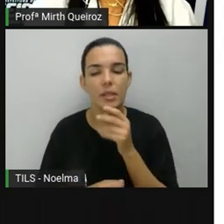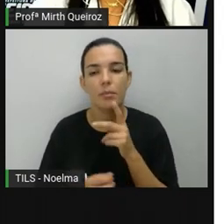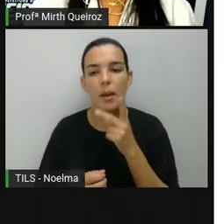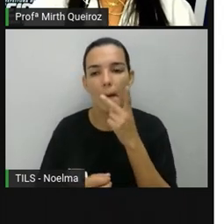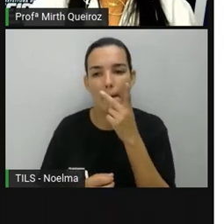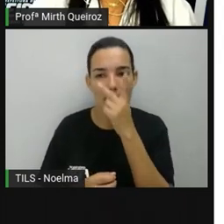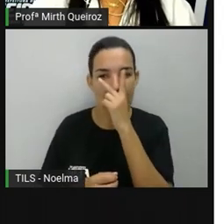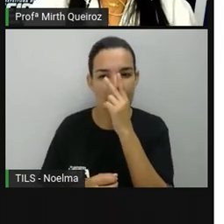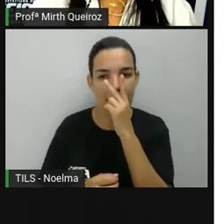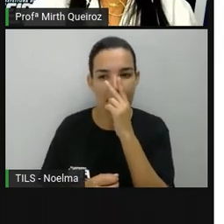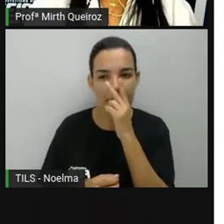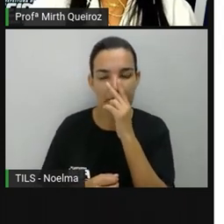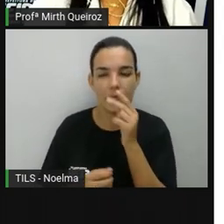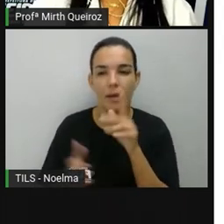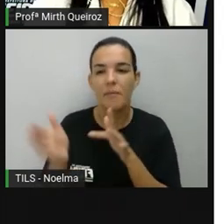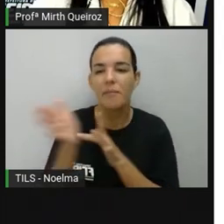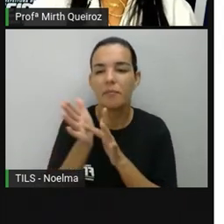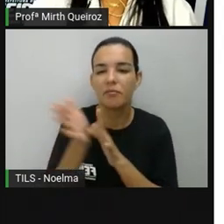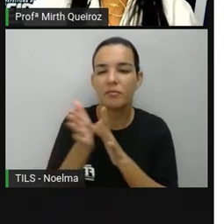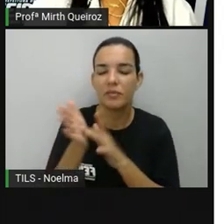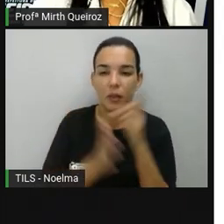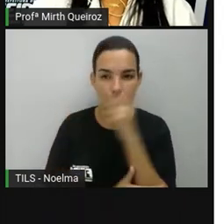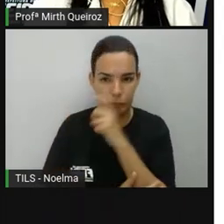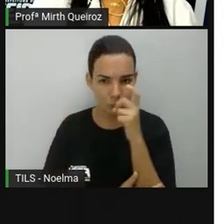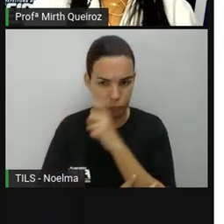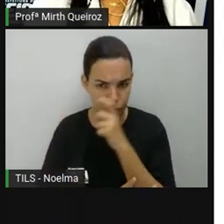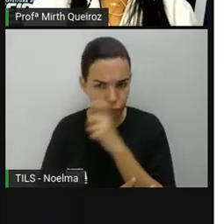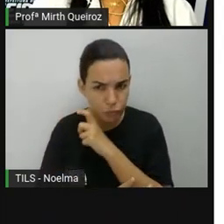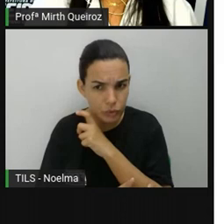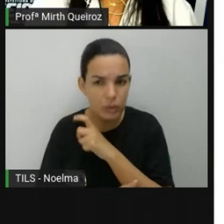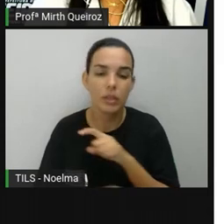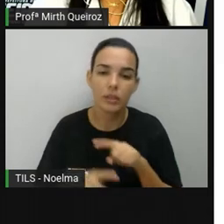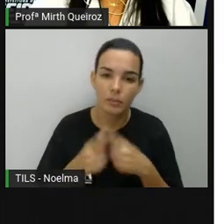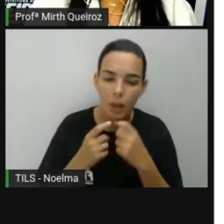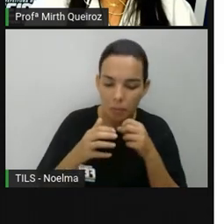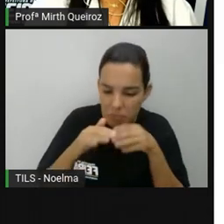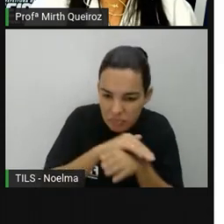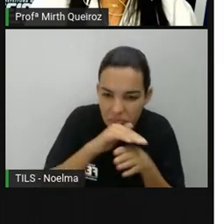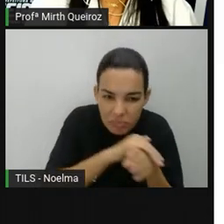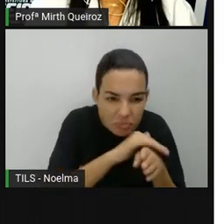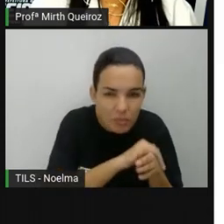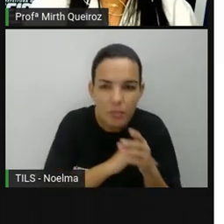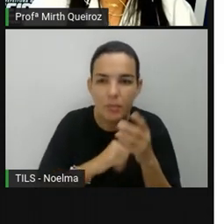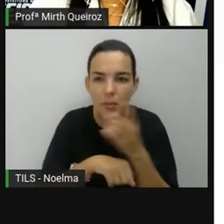podem ter acesso a todas as informações de vocês e disseminar isso aí.